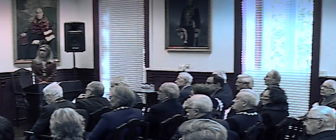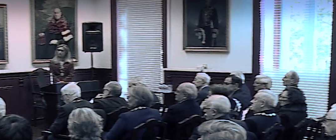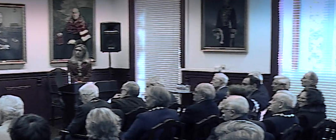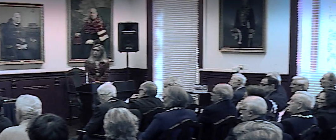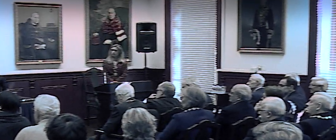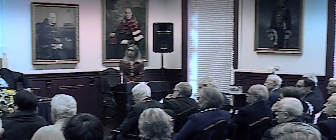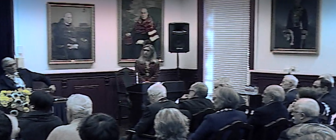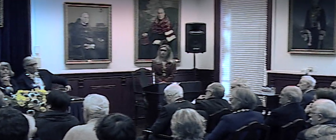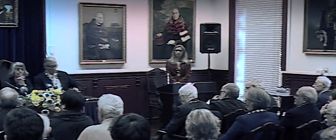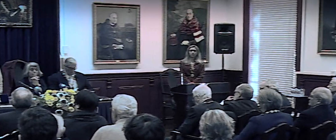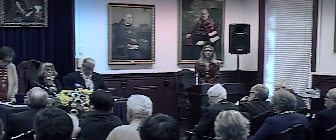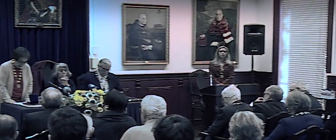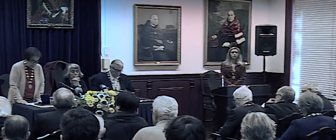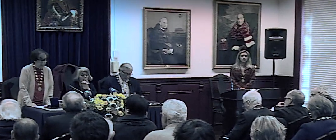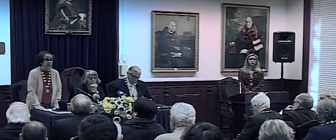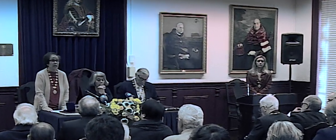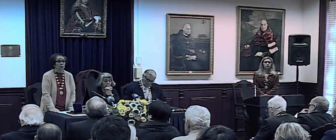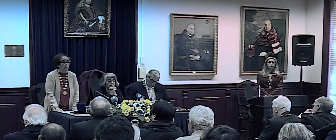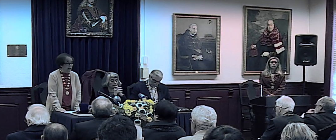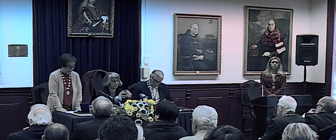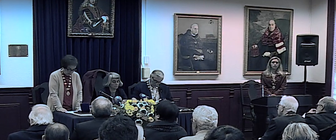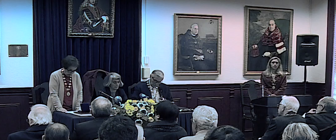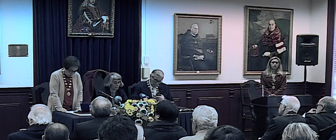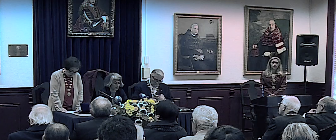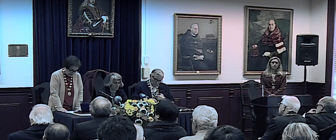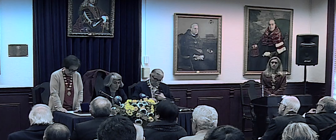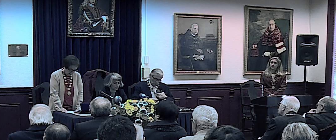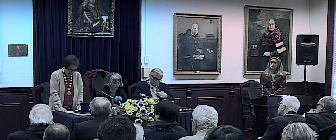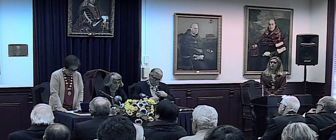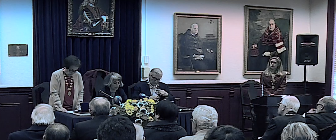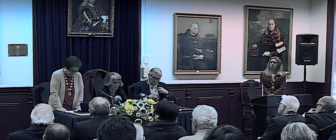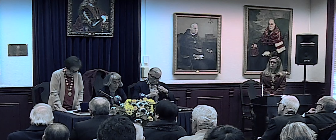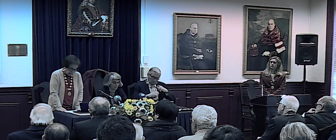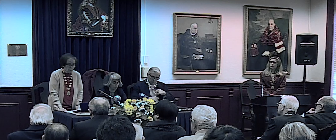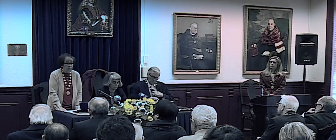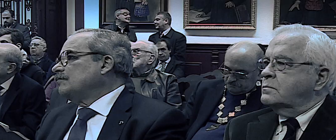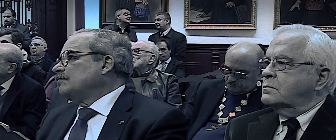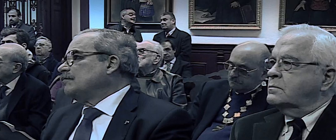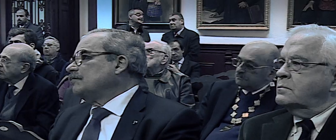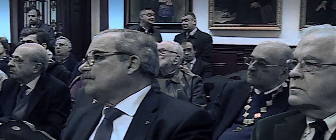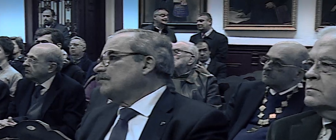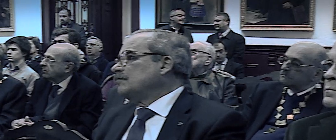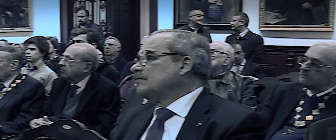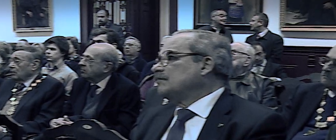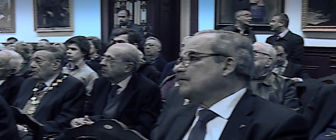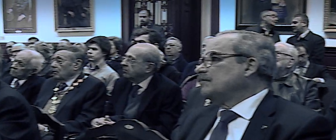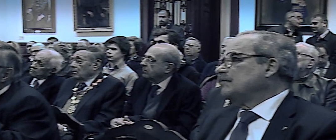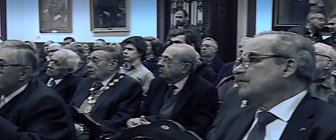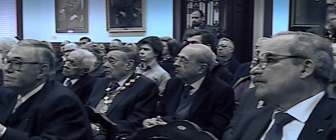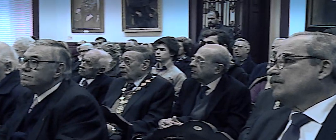A Academia Portuguesa de História distinguiu Dom António Marto, bispo da Diocese de Leiria Fátima, que foi recebido como membro de mérito.